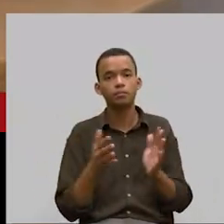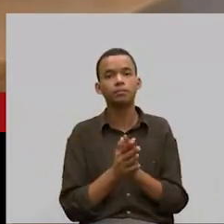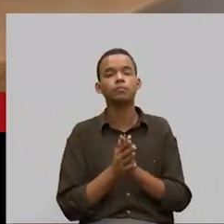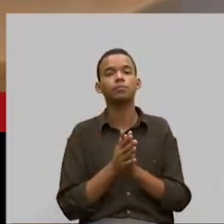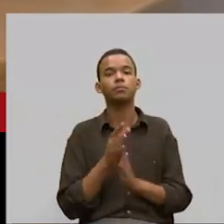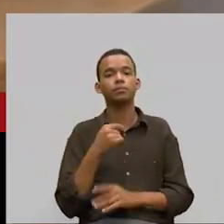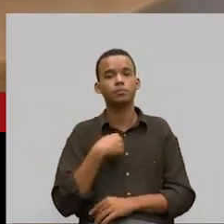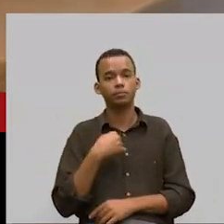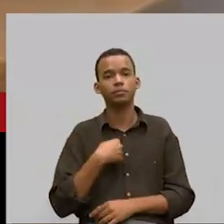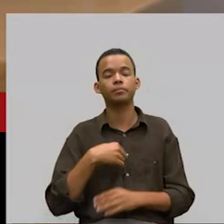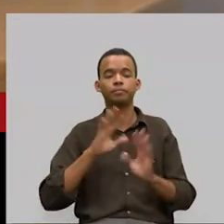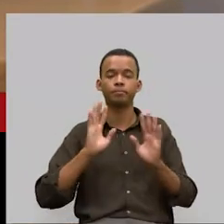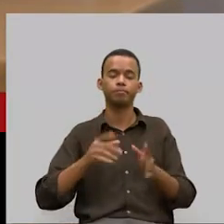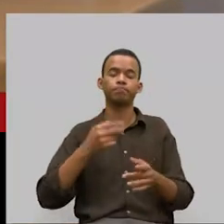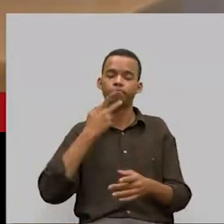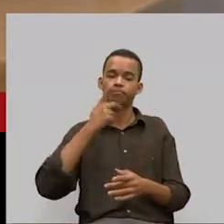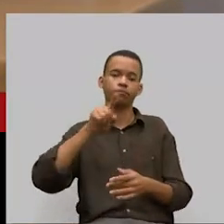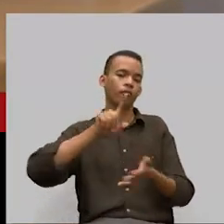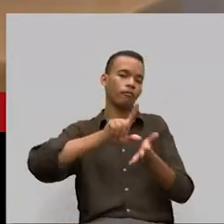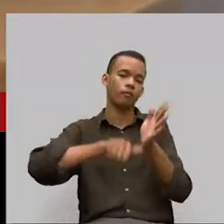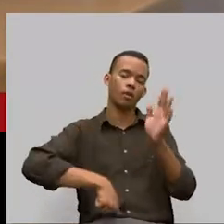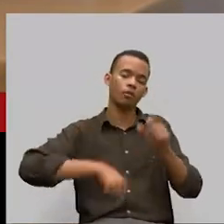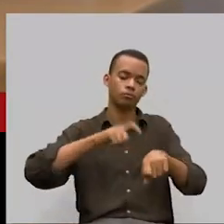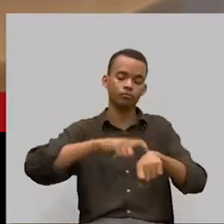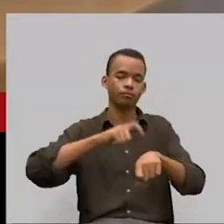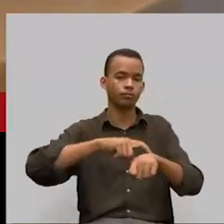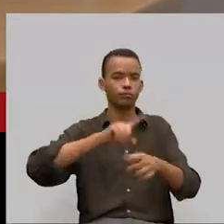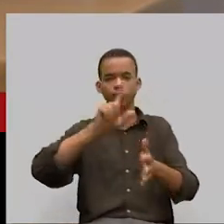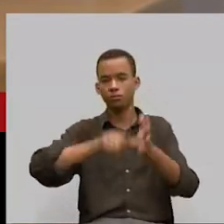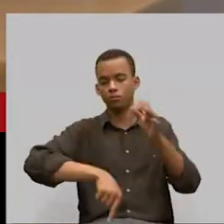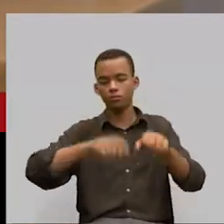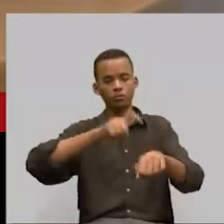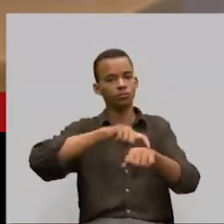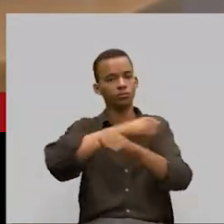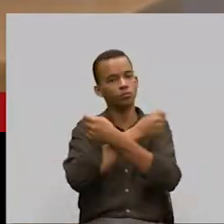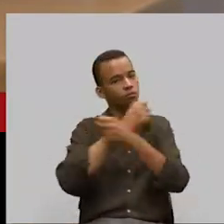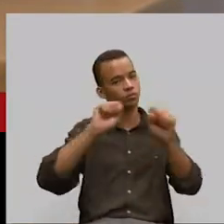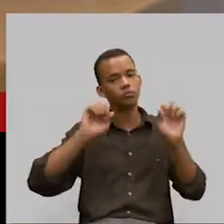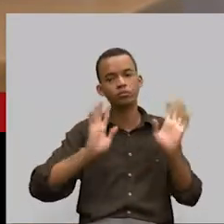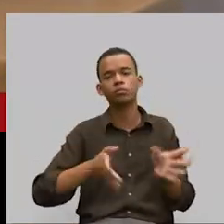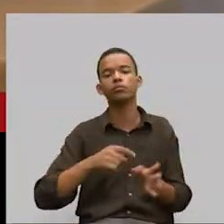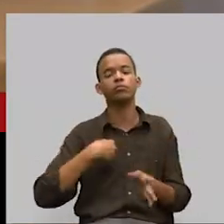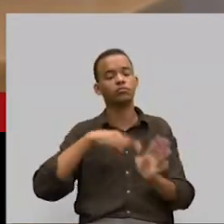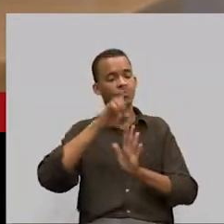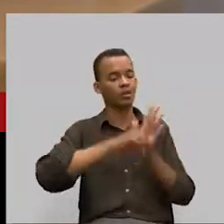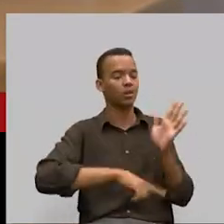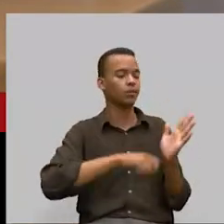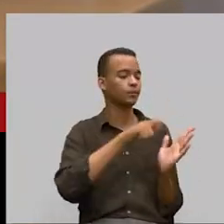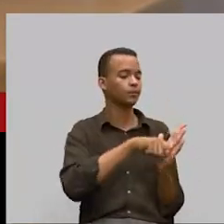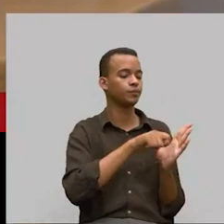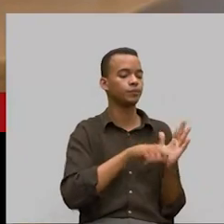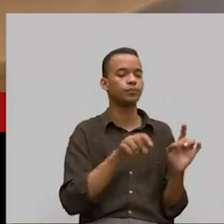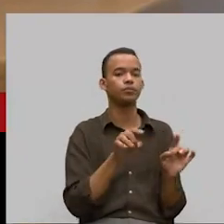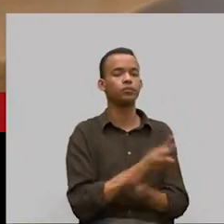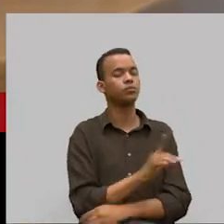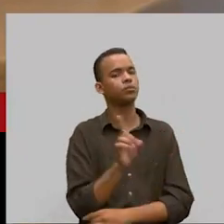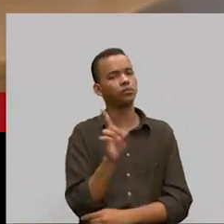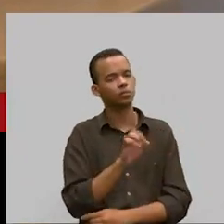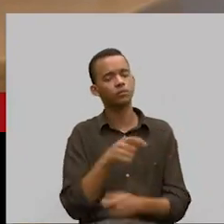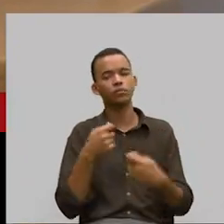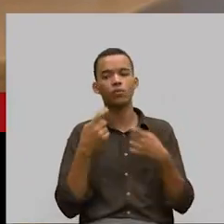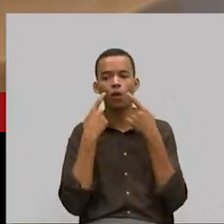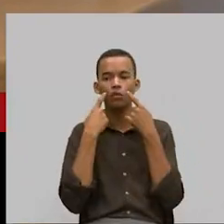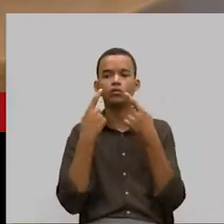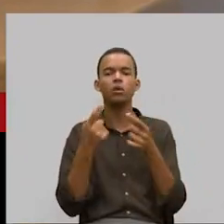acho que já passou da hora né da gente poder ter isso de fato como direito não só escrito no papel mas que cheg de